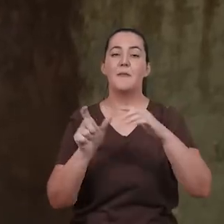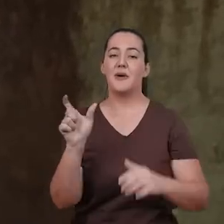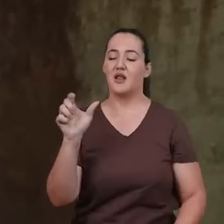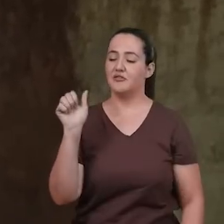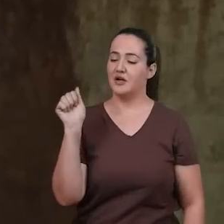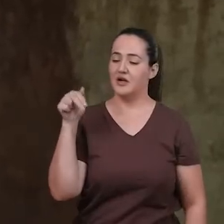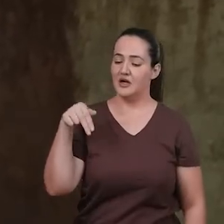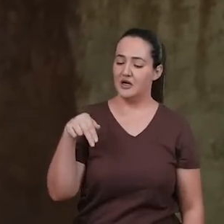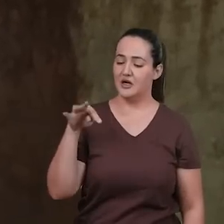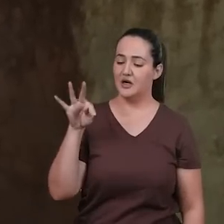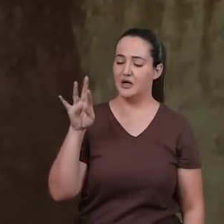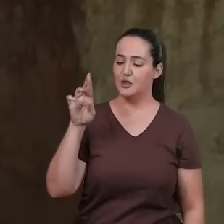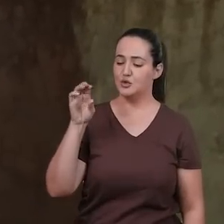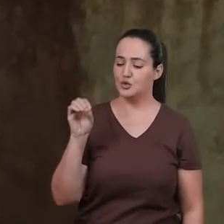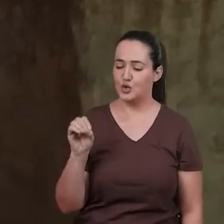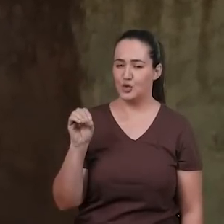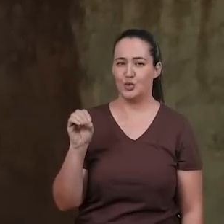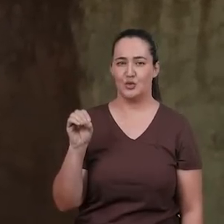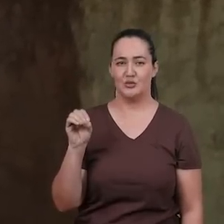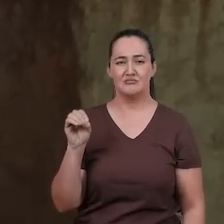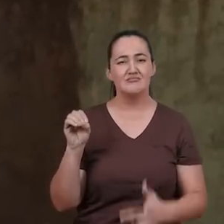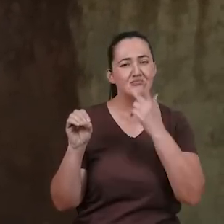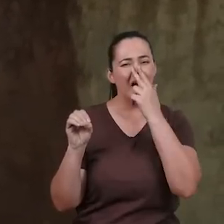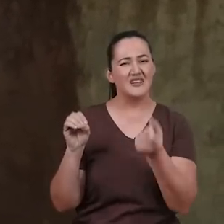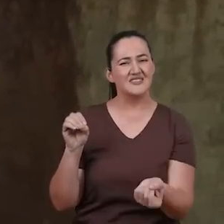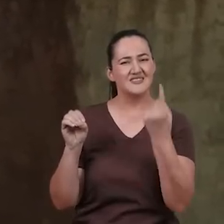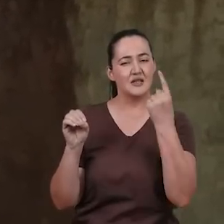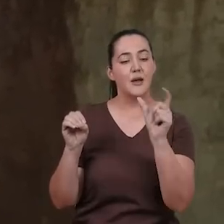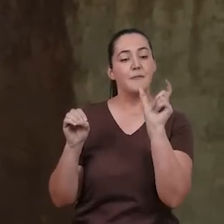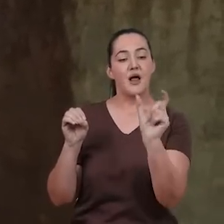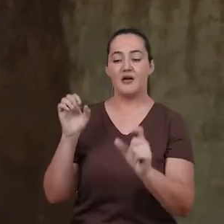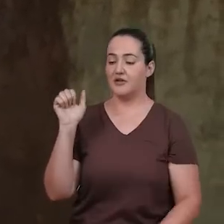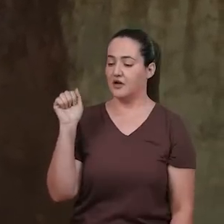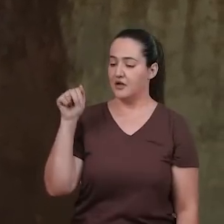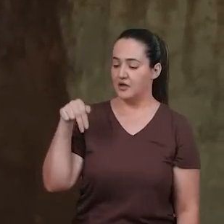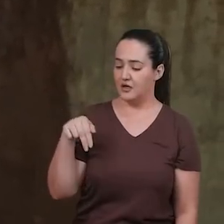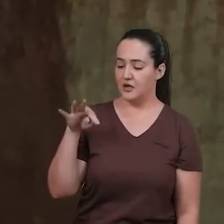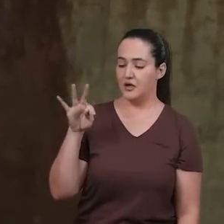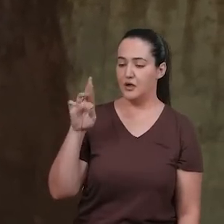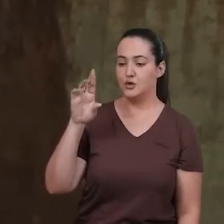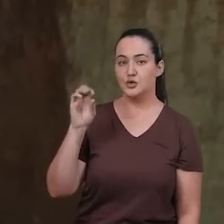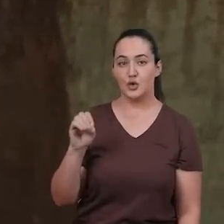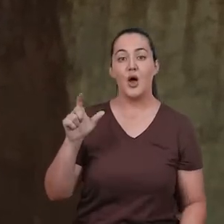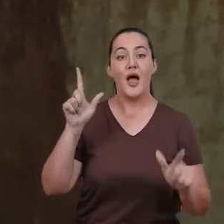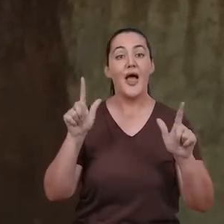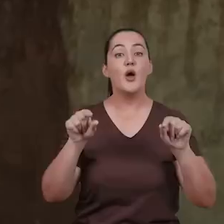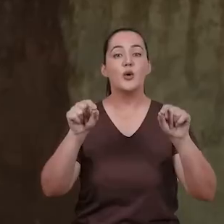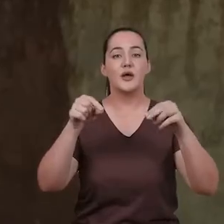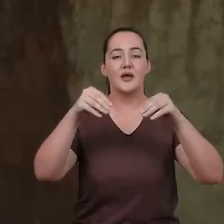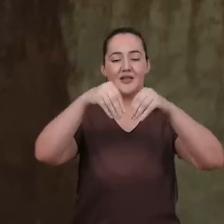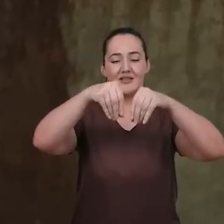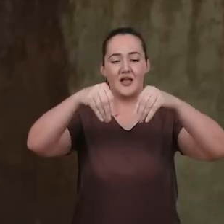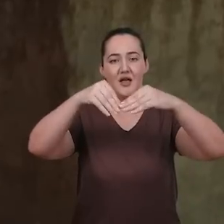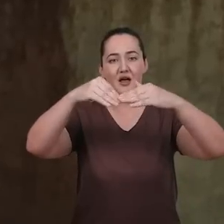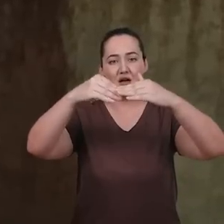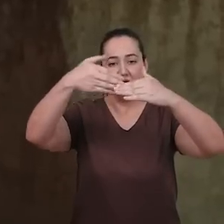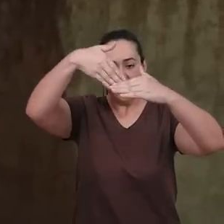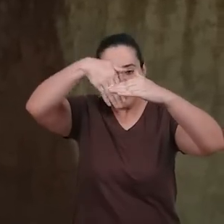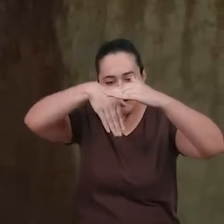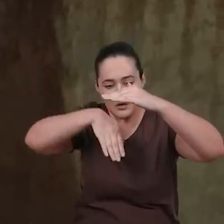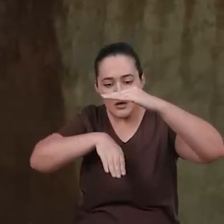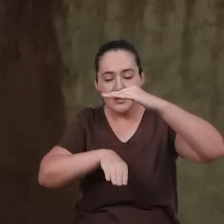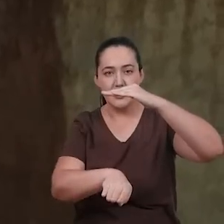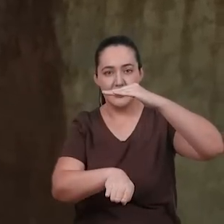muitos a expressão antros da terra pode não ser muito clara. Antros da terra é justamente o subsolo,